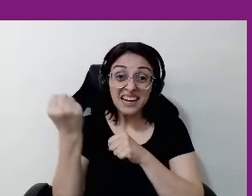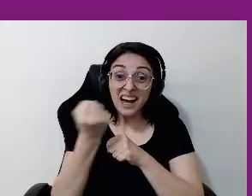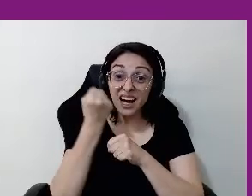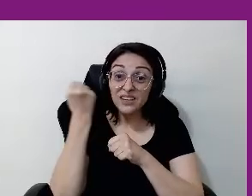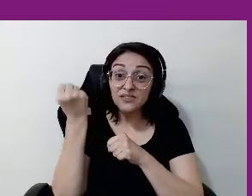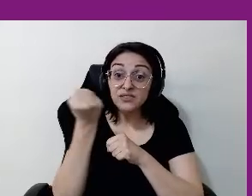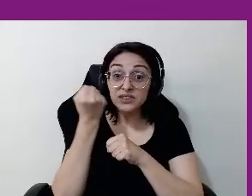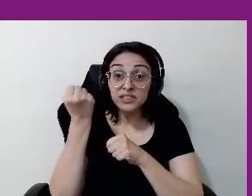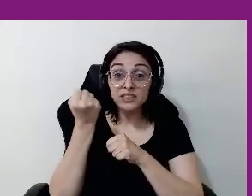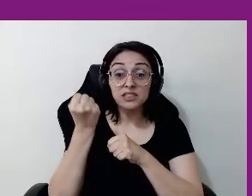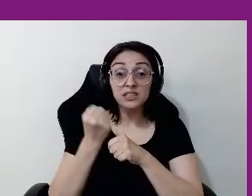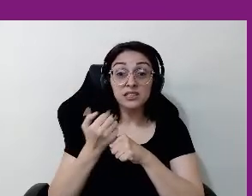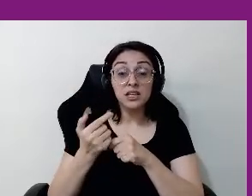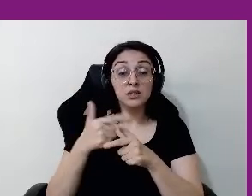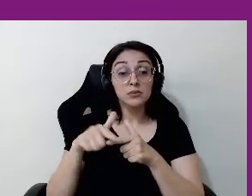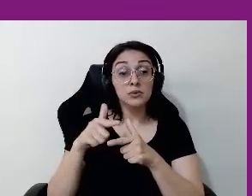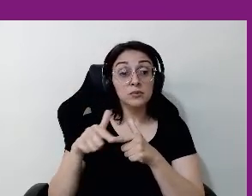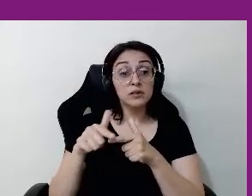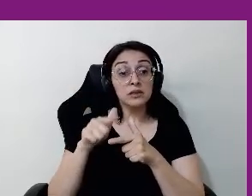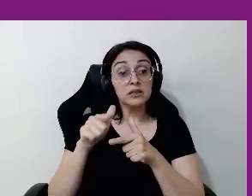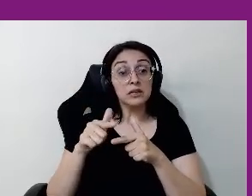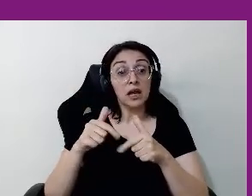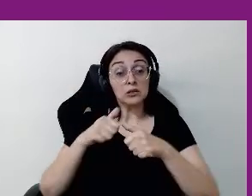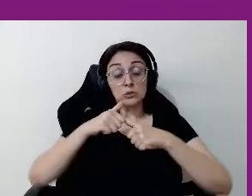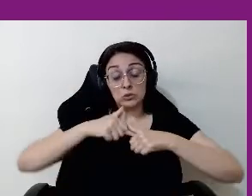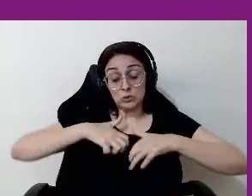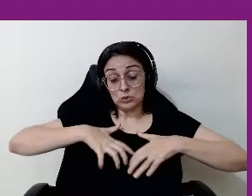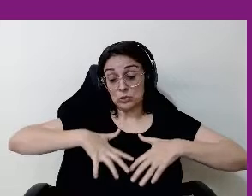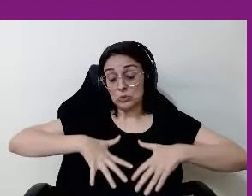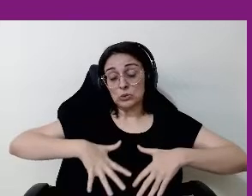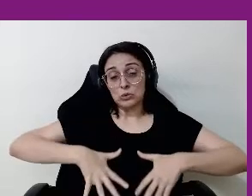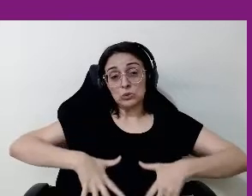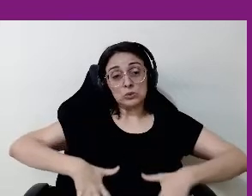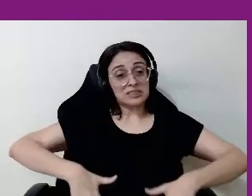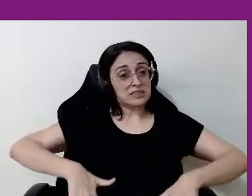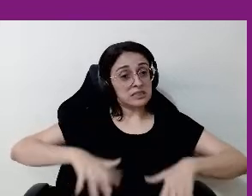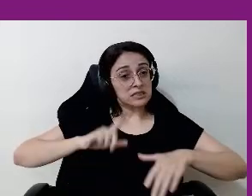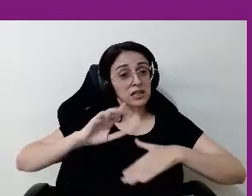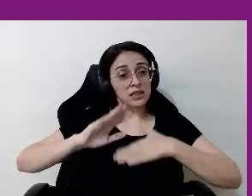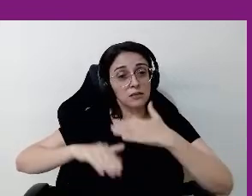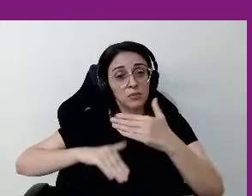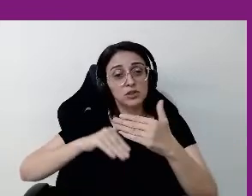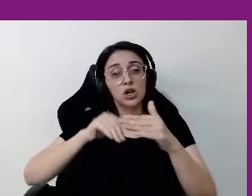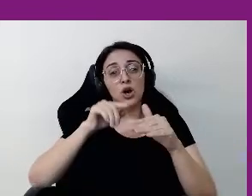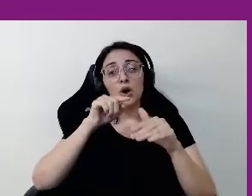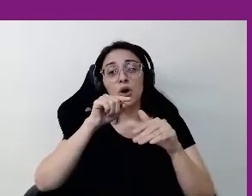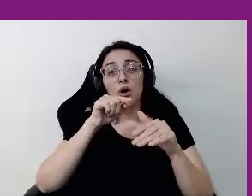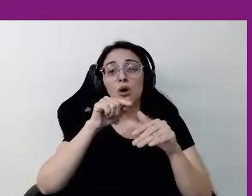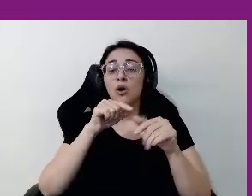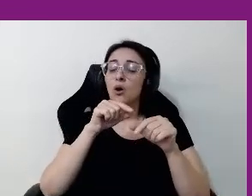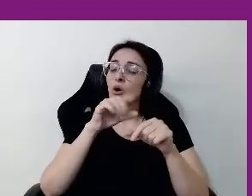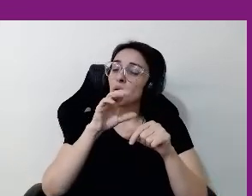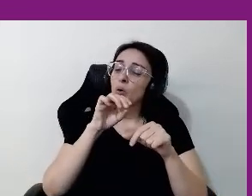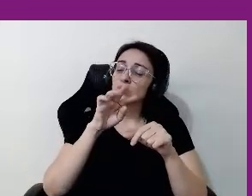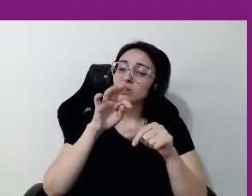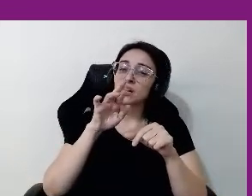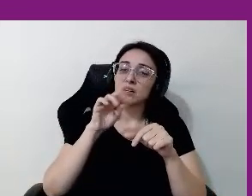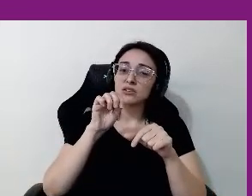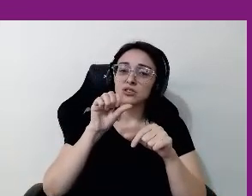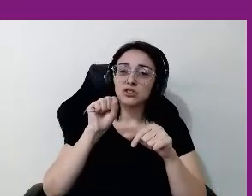que insuficiência respiratória, que uma tomo toda infiltrada, e que a gente fez com contraste, ele tinha embolia também, então ele